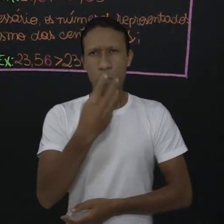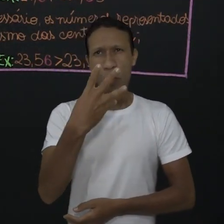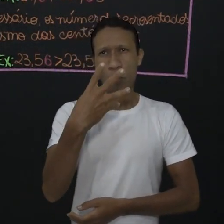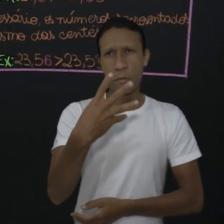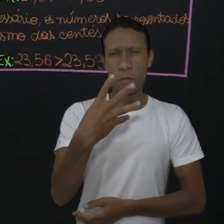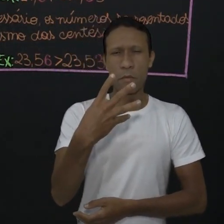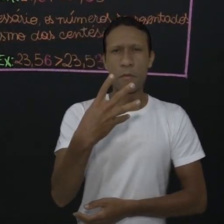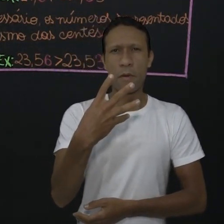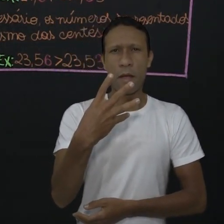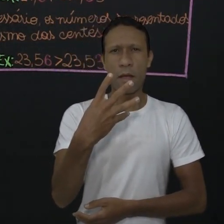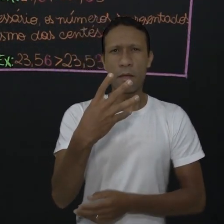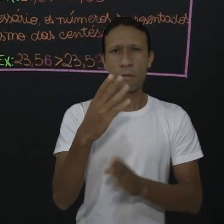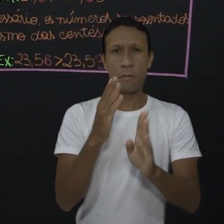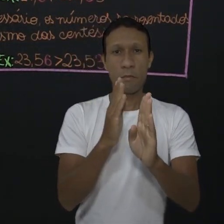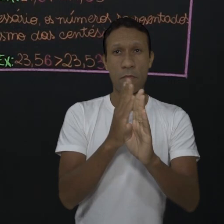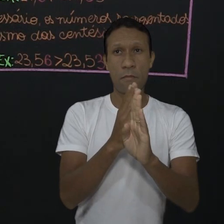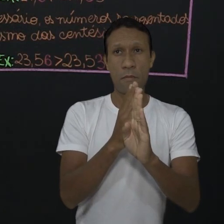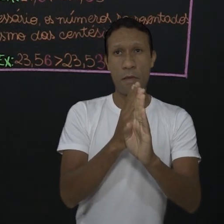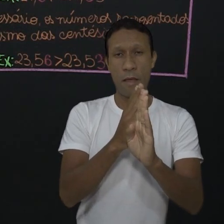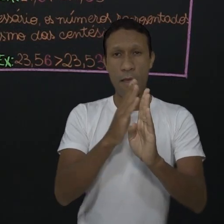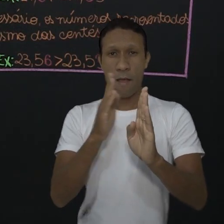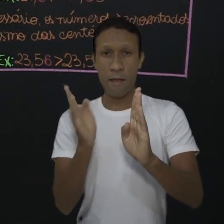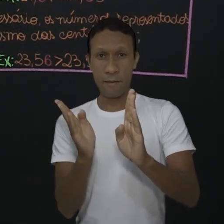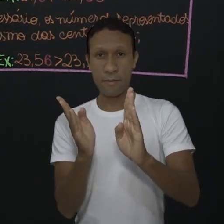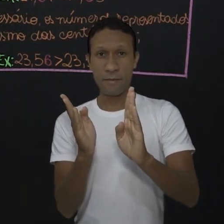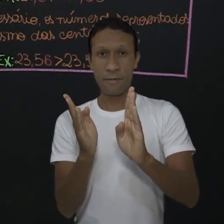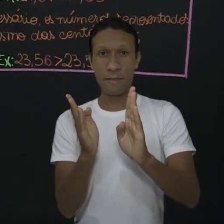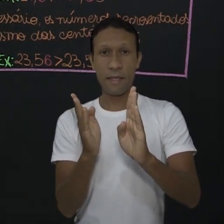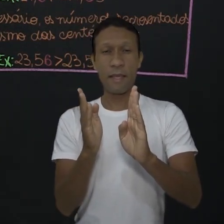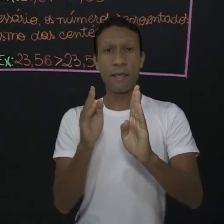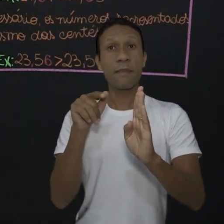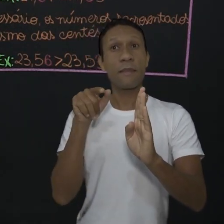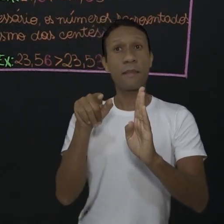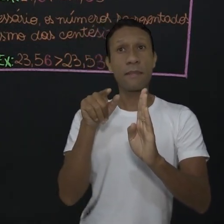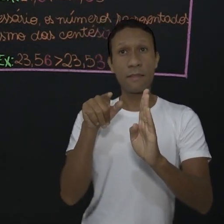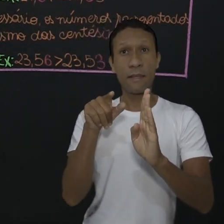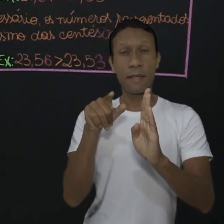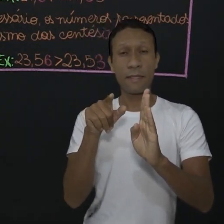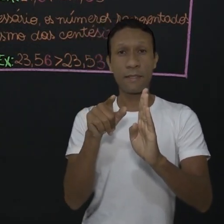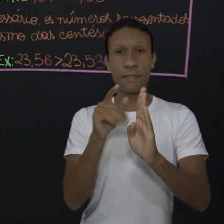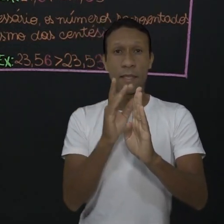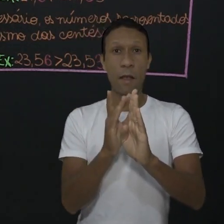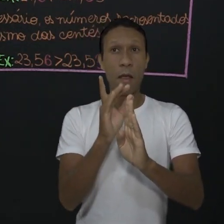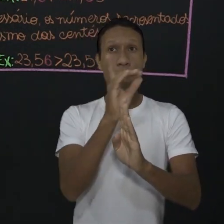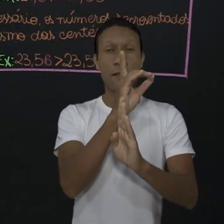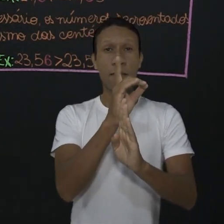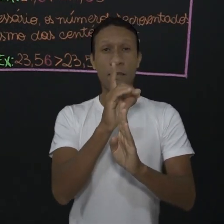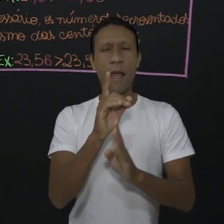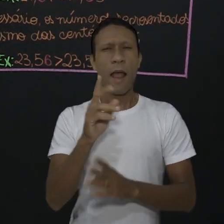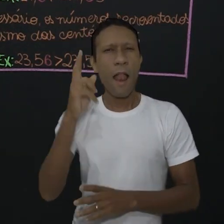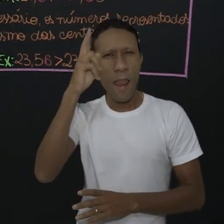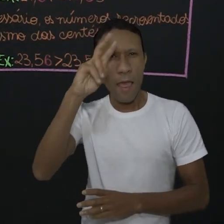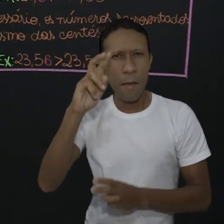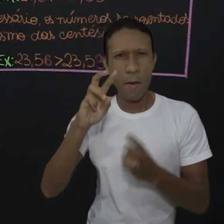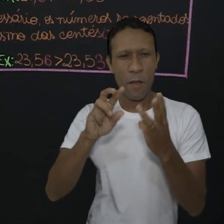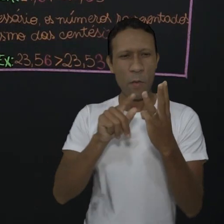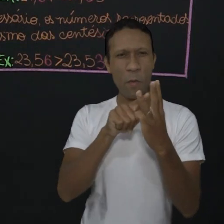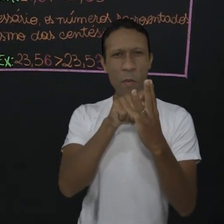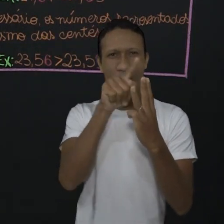que é o primeiro algarismo à direita da parte inteira, é em relação à ordem das